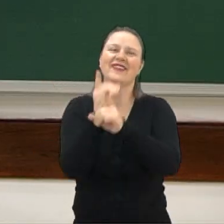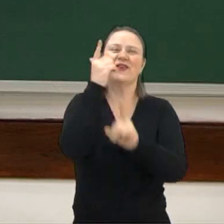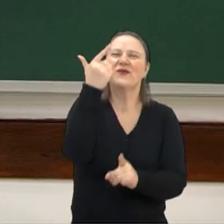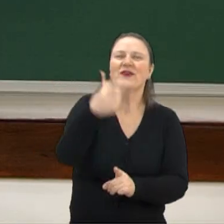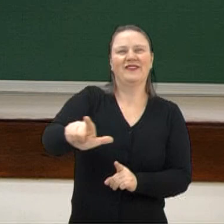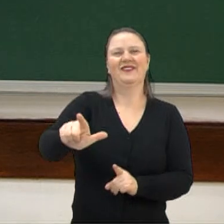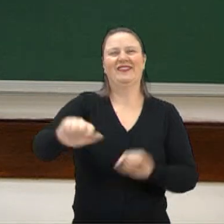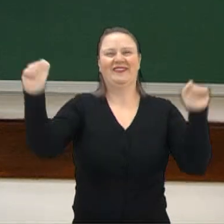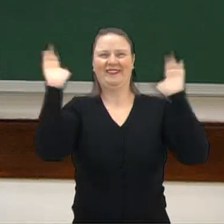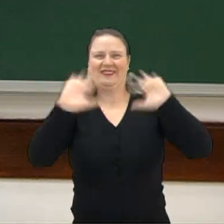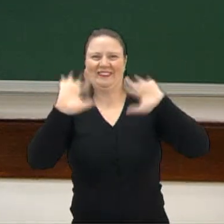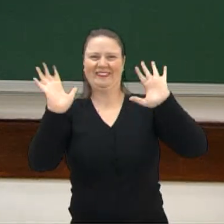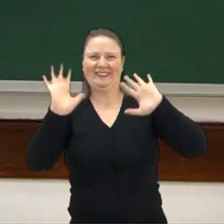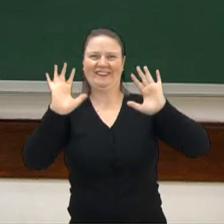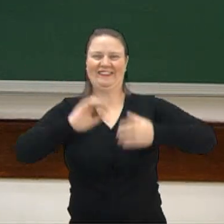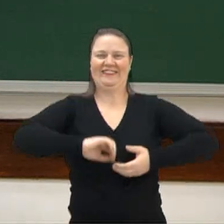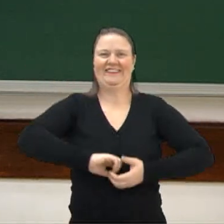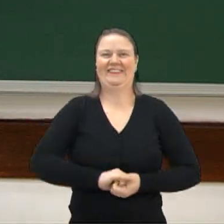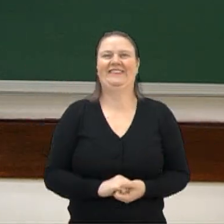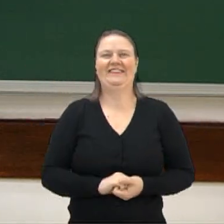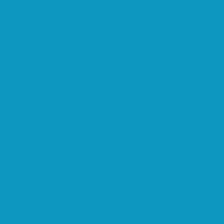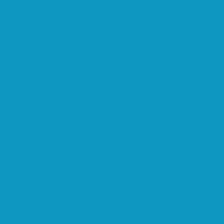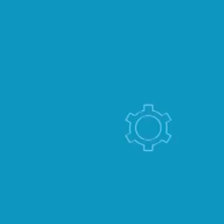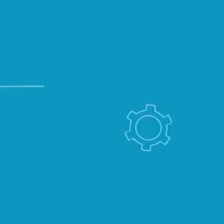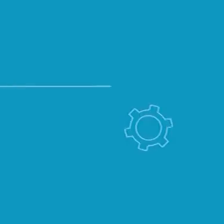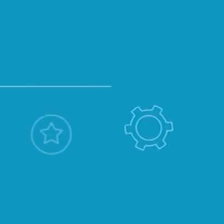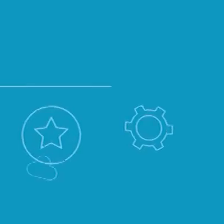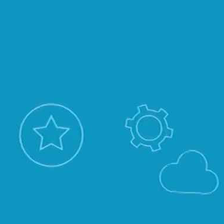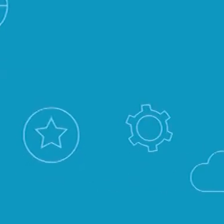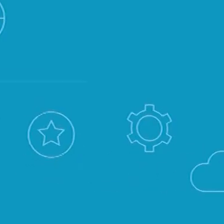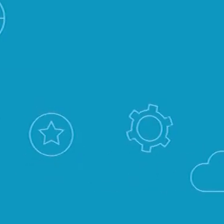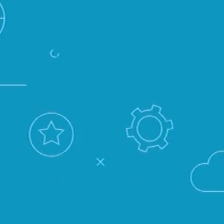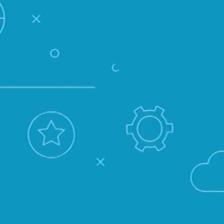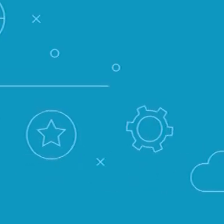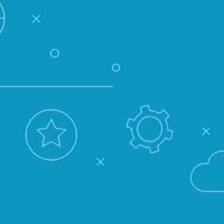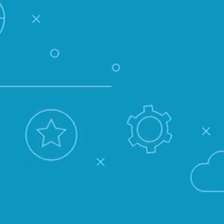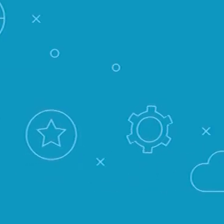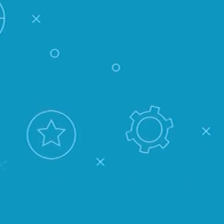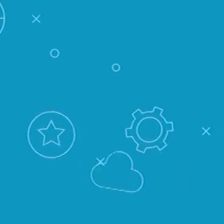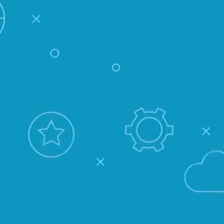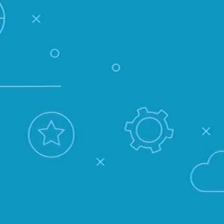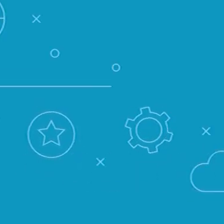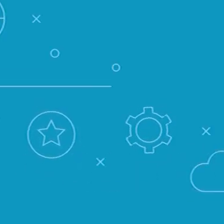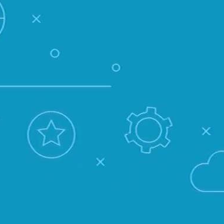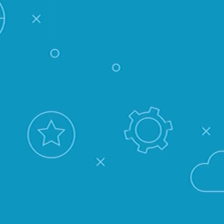até lá!